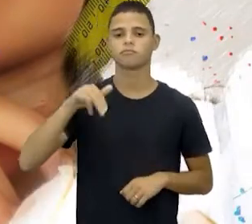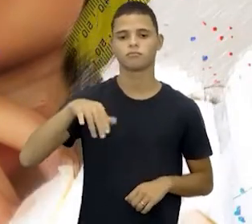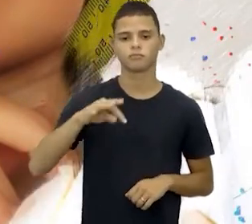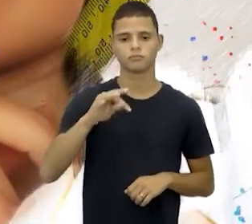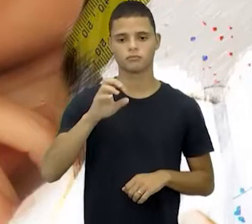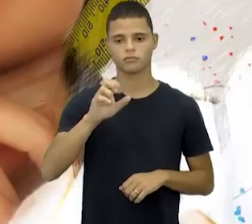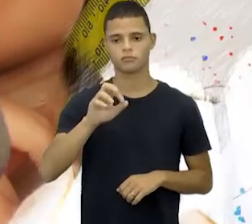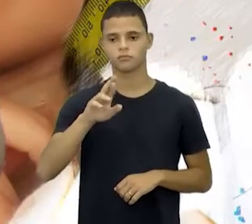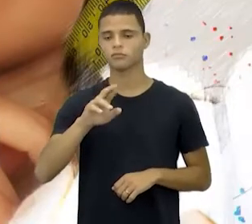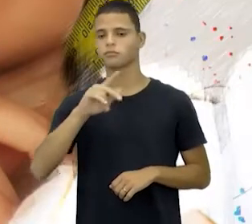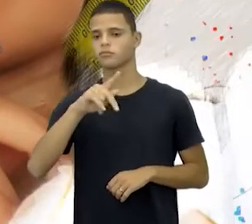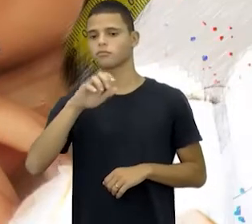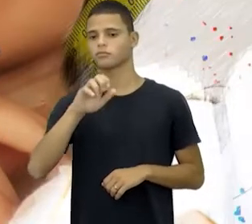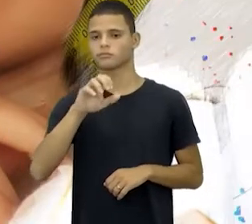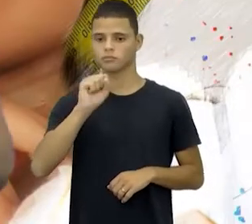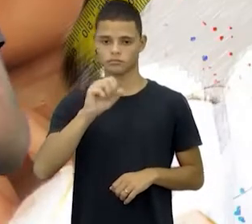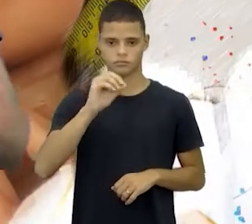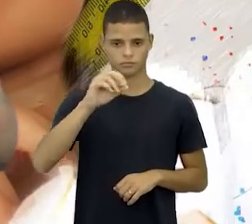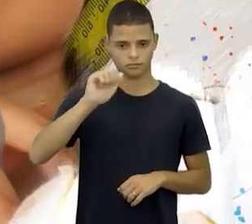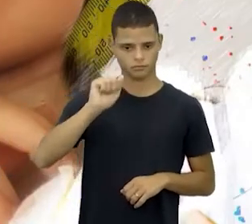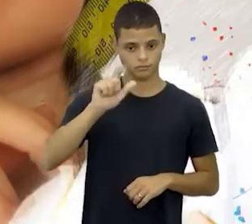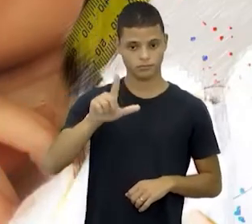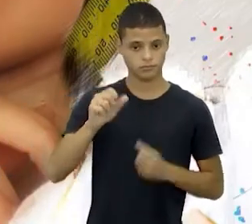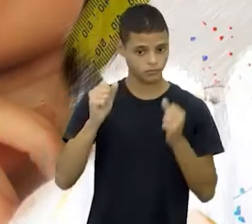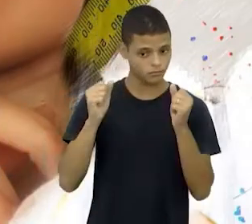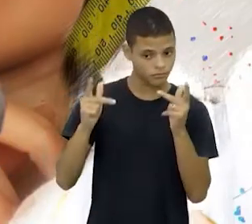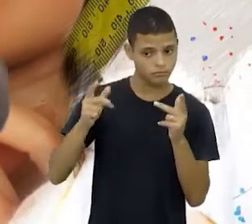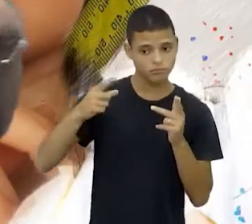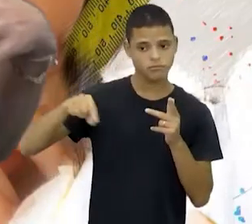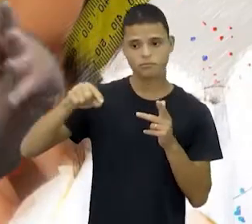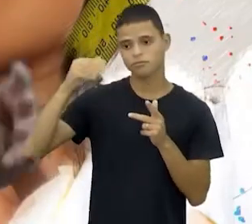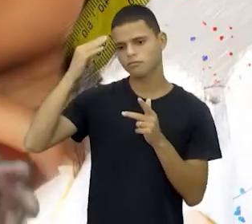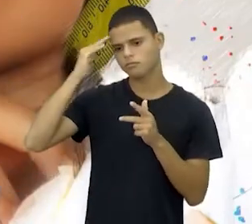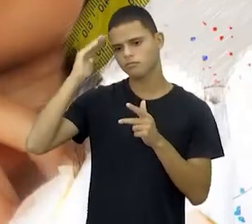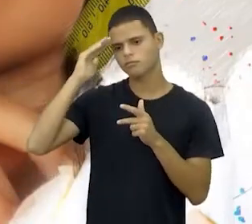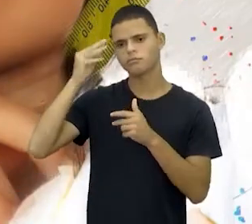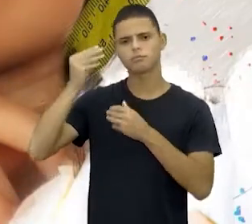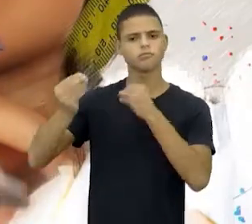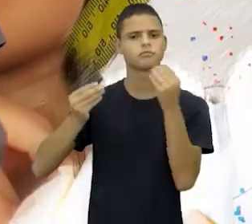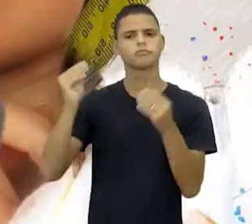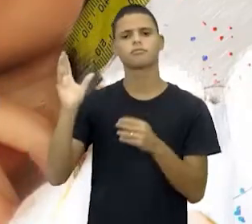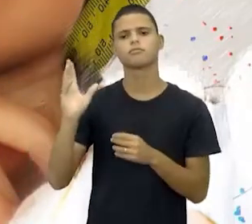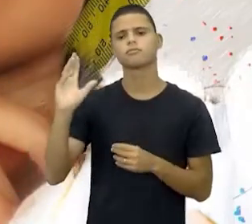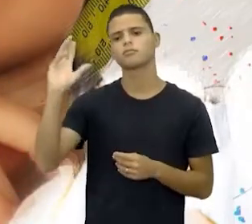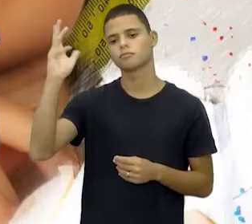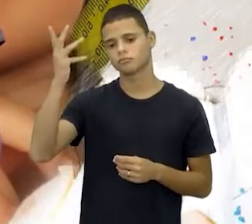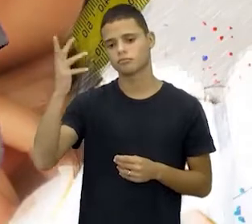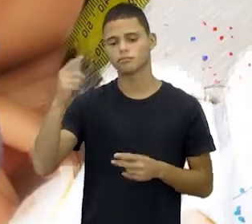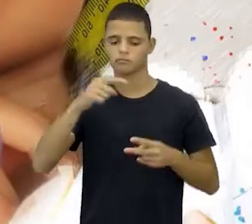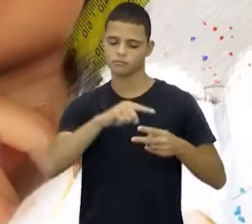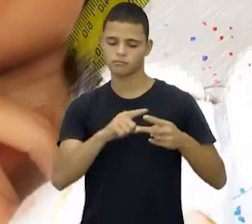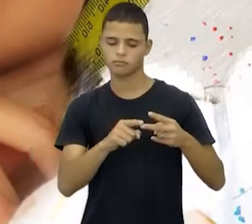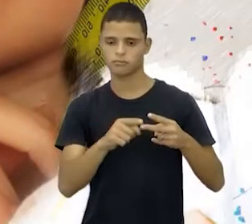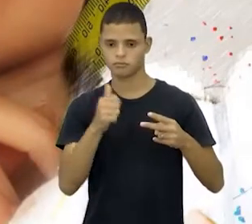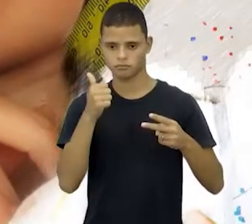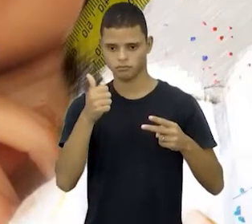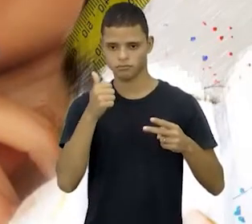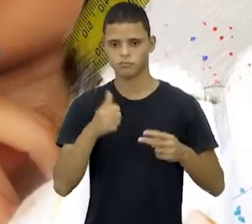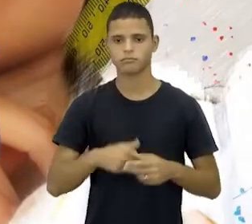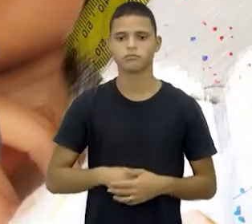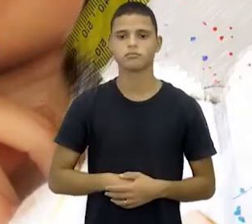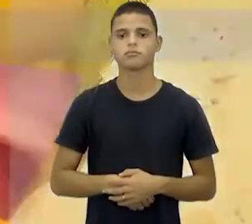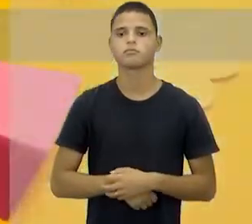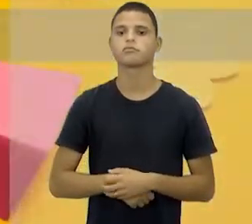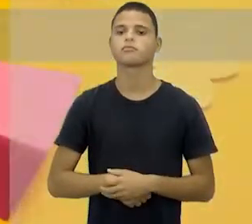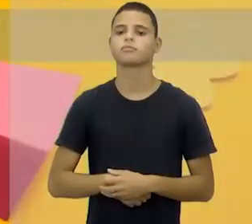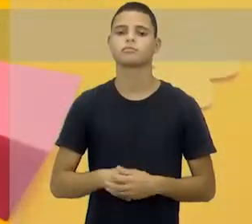está certo? Então, é para a gente entender como funciona a intrapessoal e a interpessoal.